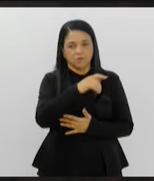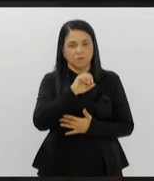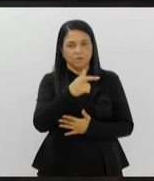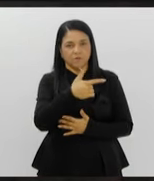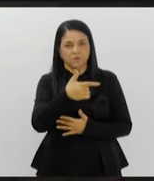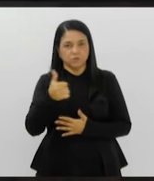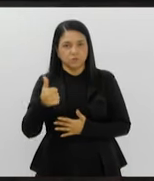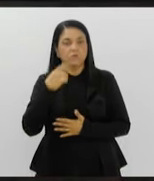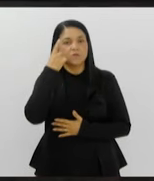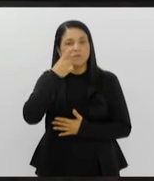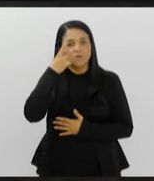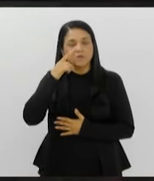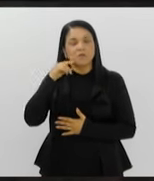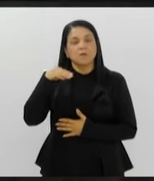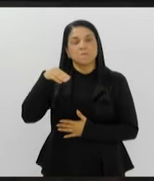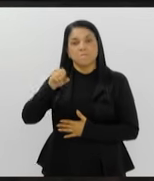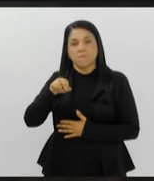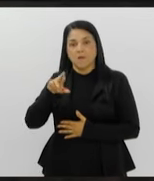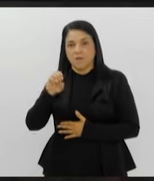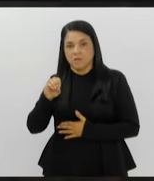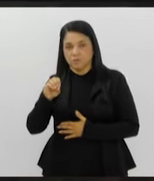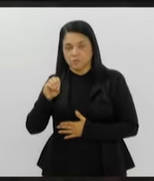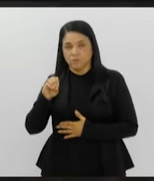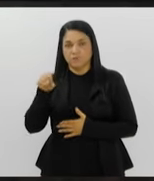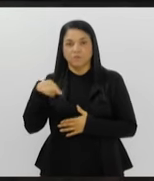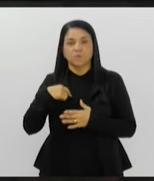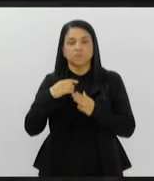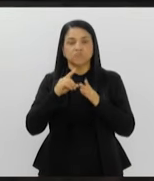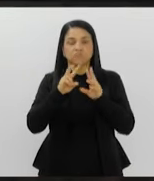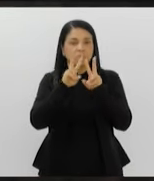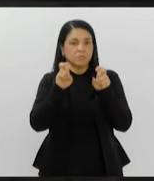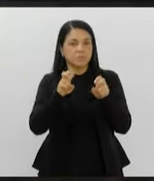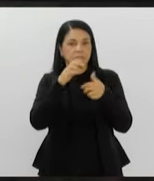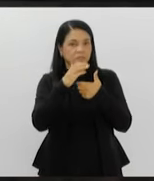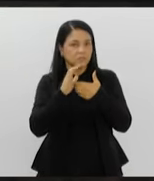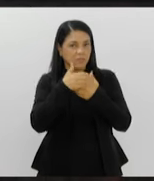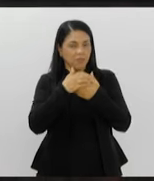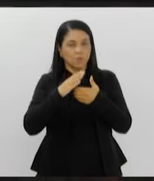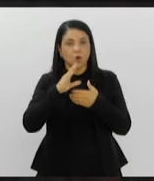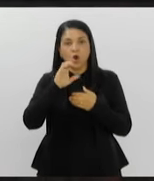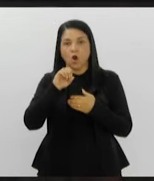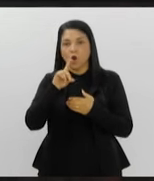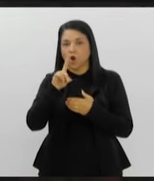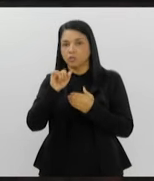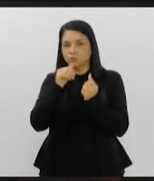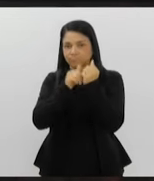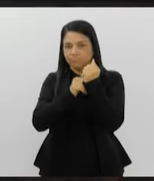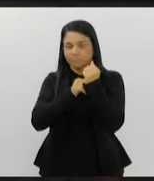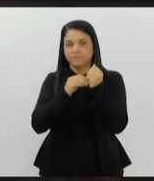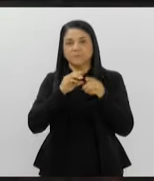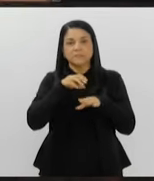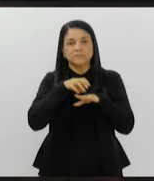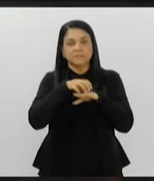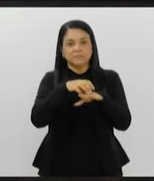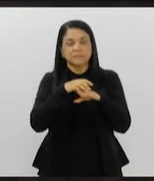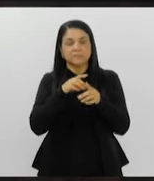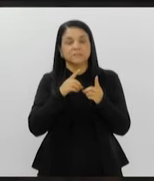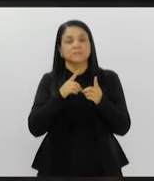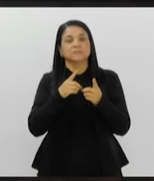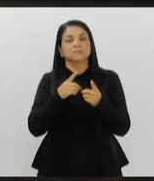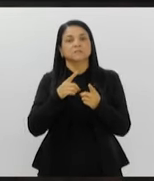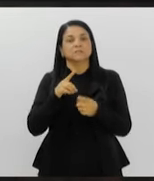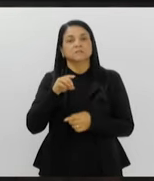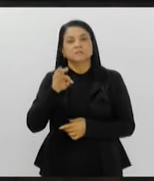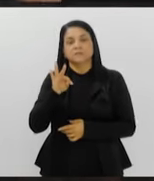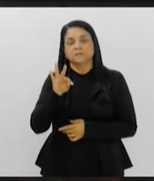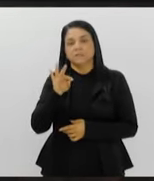2021, de autoria do deputado Márcio Galberto, que autoriza, nos termos do Código de Trânsito Nacional, DETRAN-RJ, a firmar